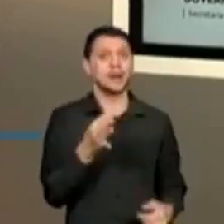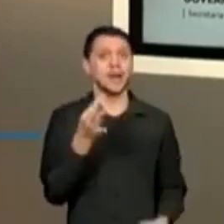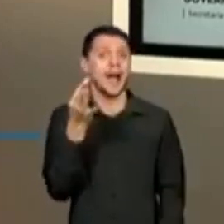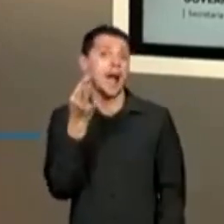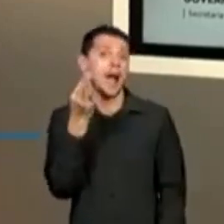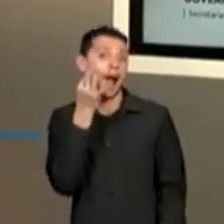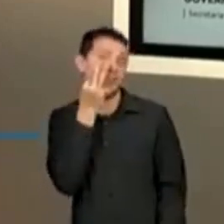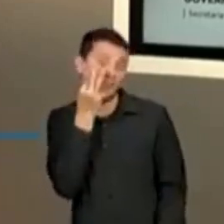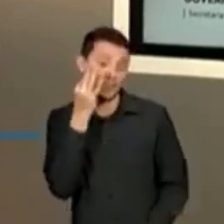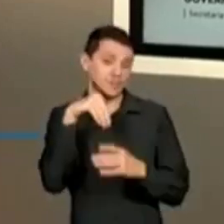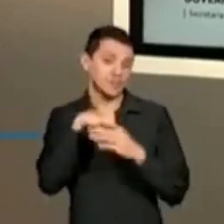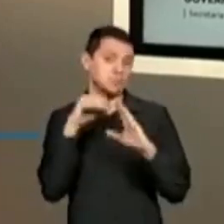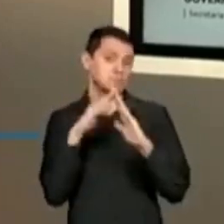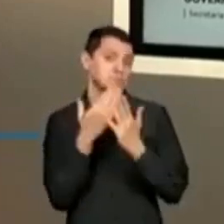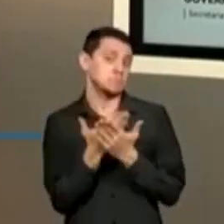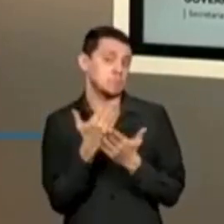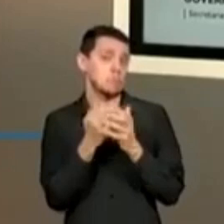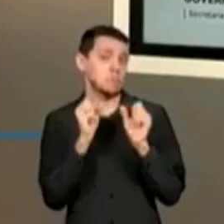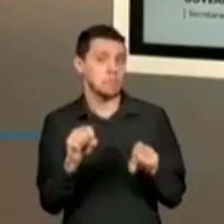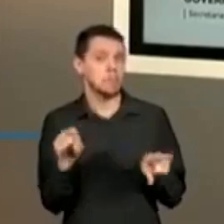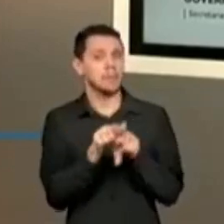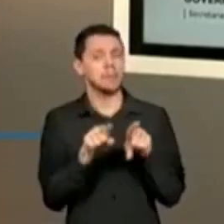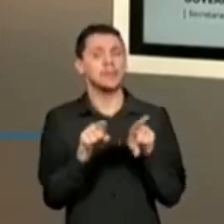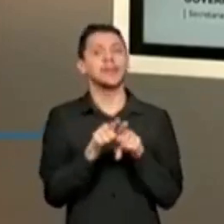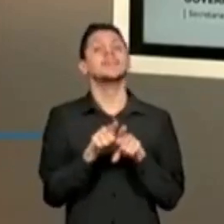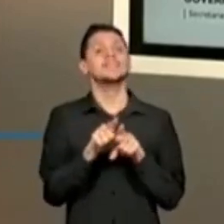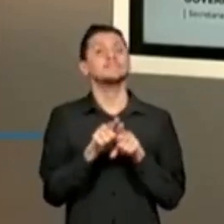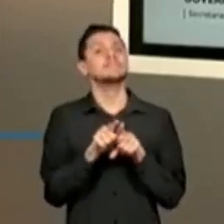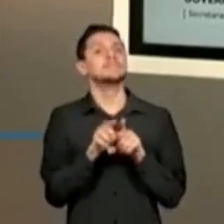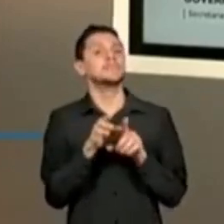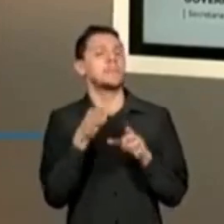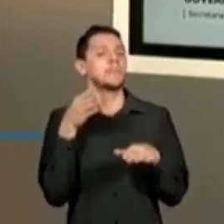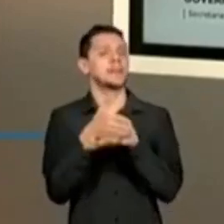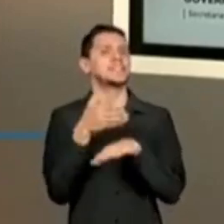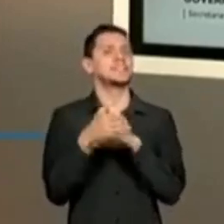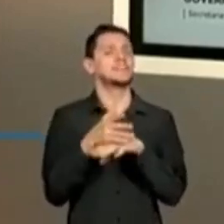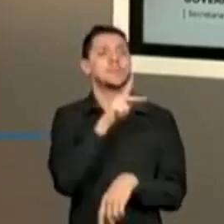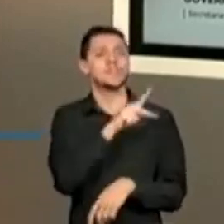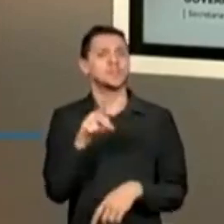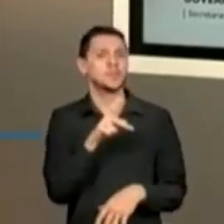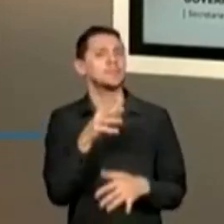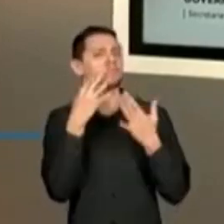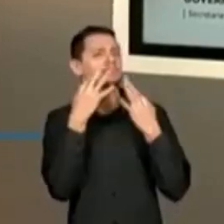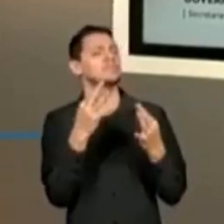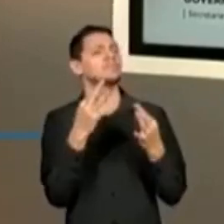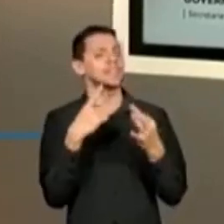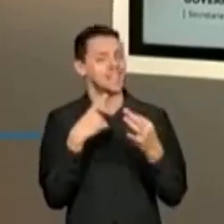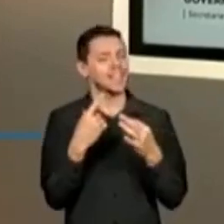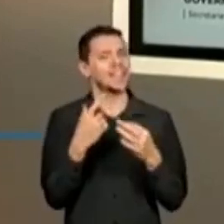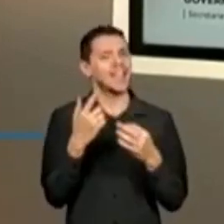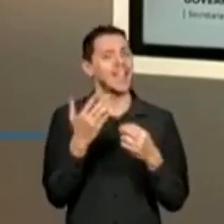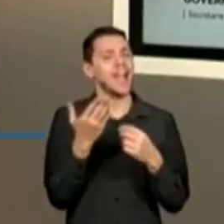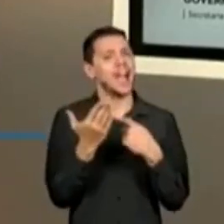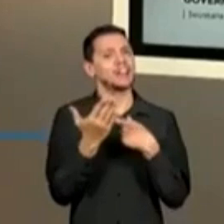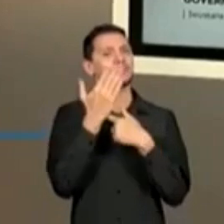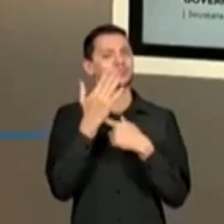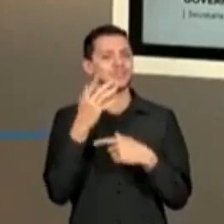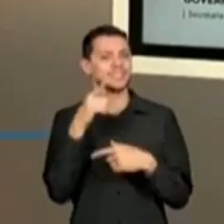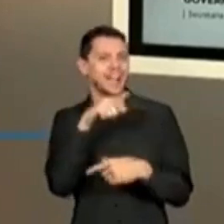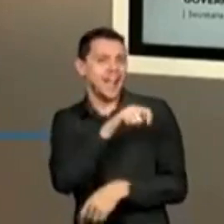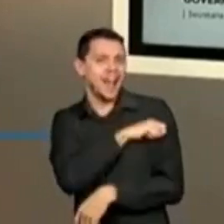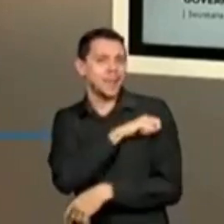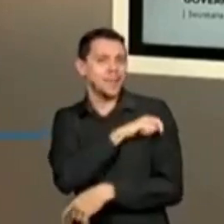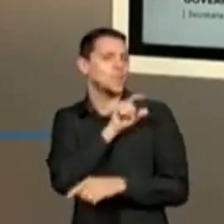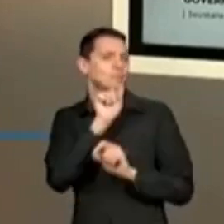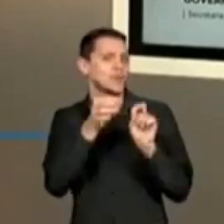participa. Professores, fiquem a postos. Traz aí a contribuição dos alunos, ok? Para a gente continuar essa aula. Tem muitas indagações a aula